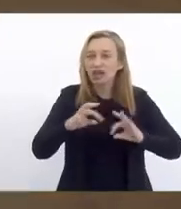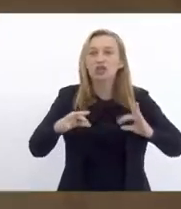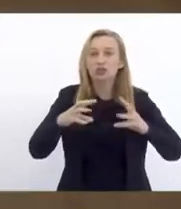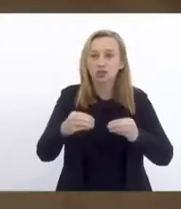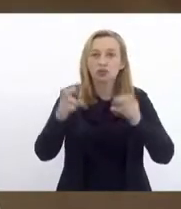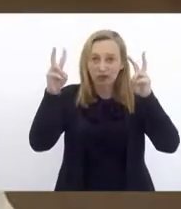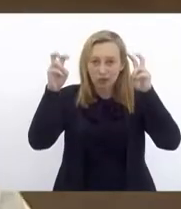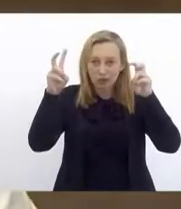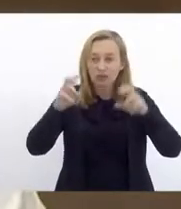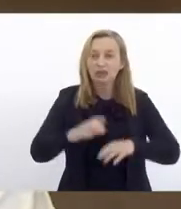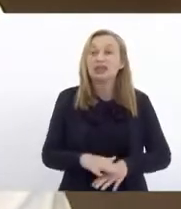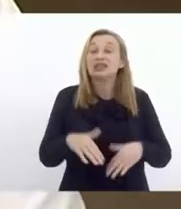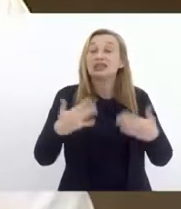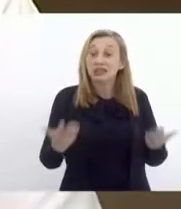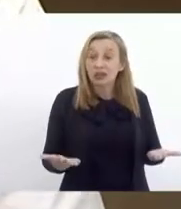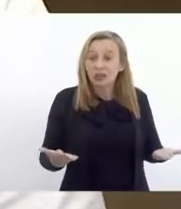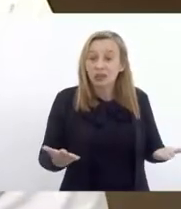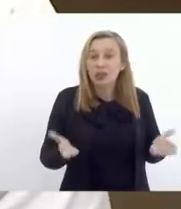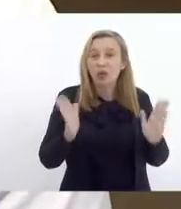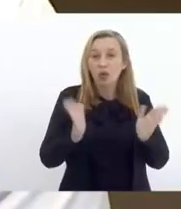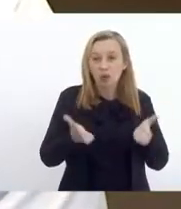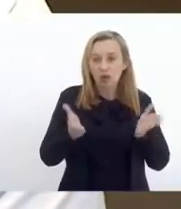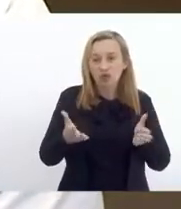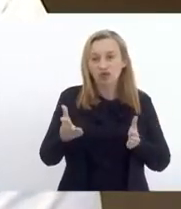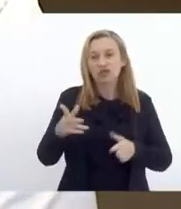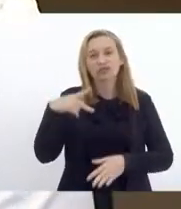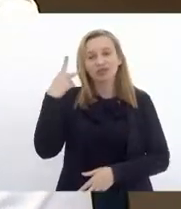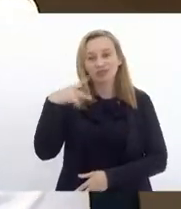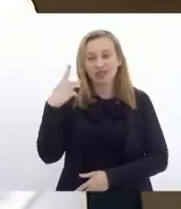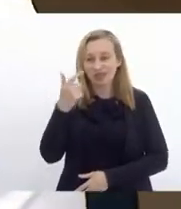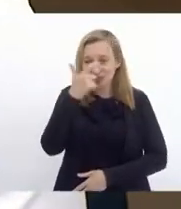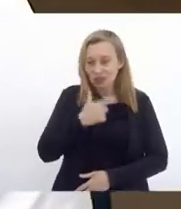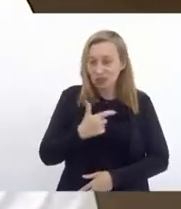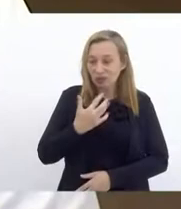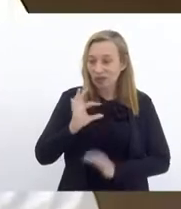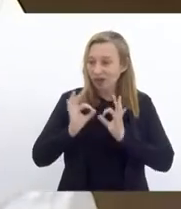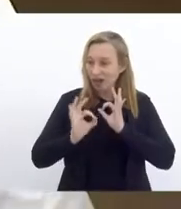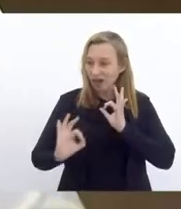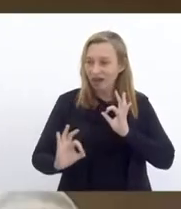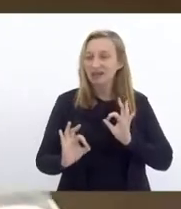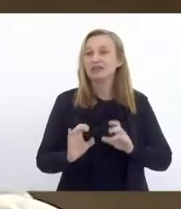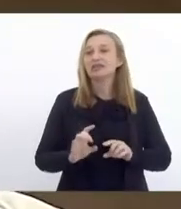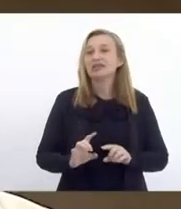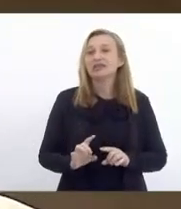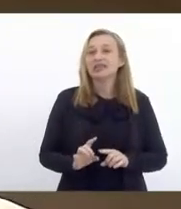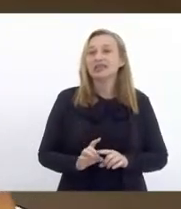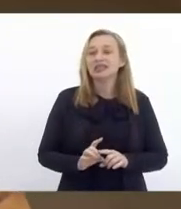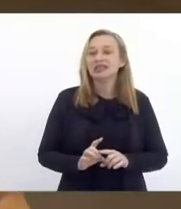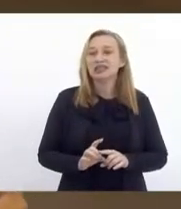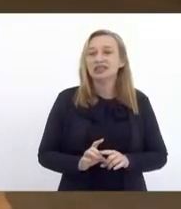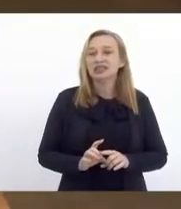situação. Então, hoje, como parlamentar, eu não quero me estender aqui,